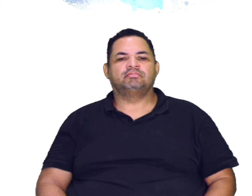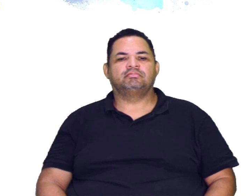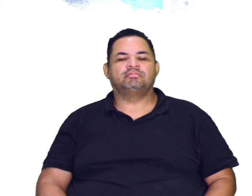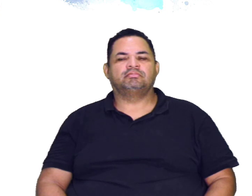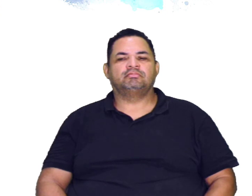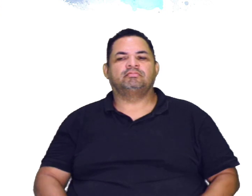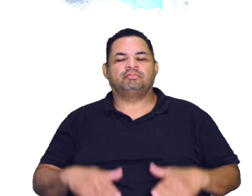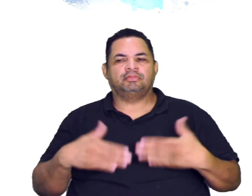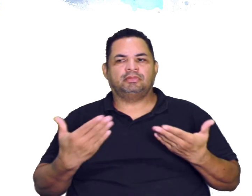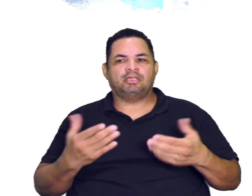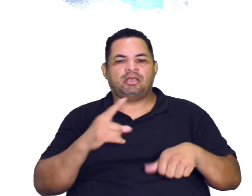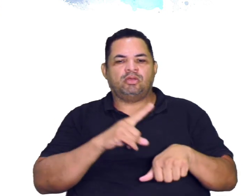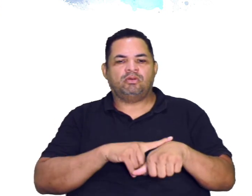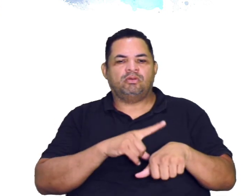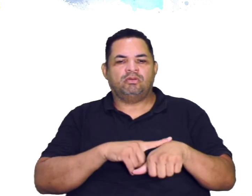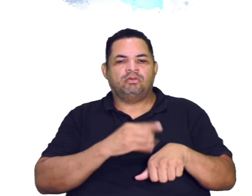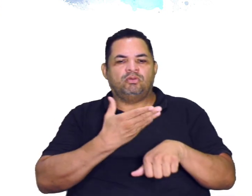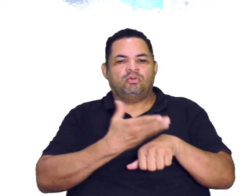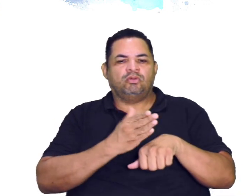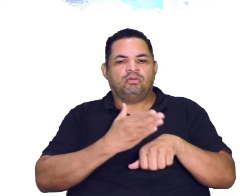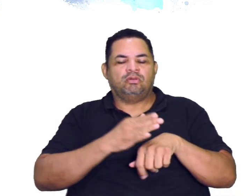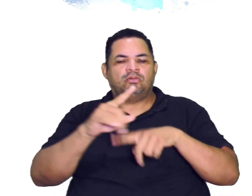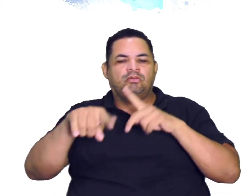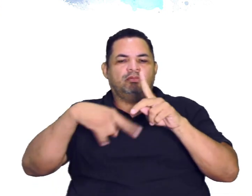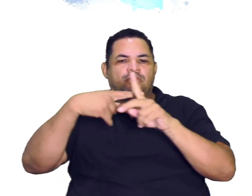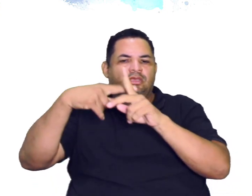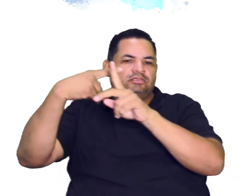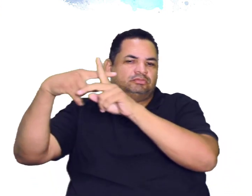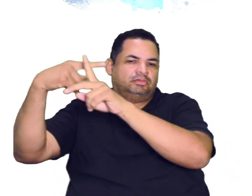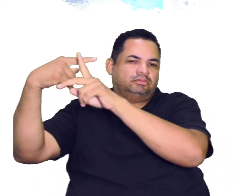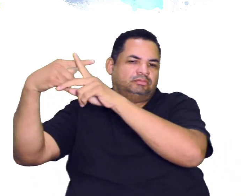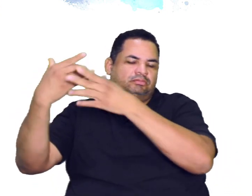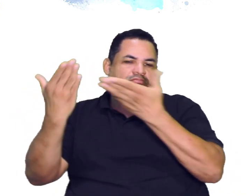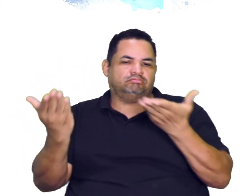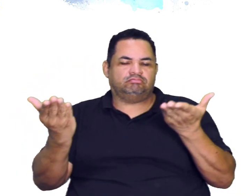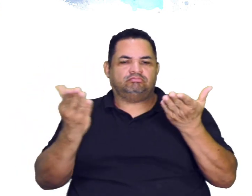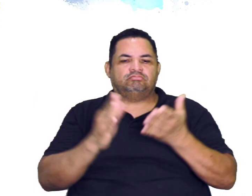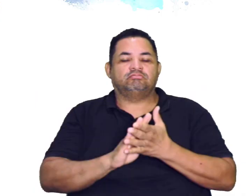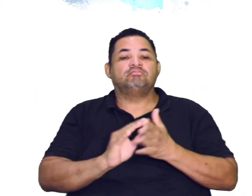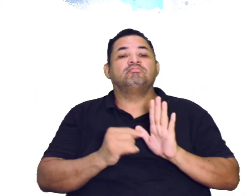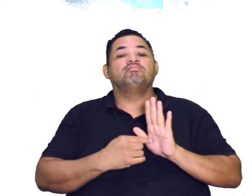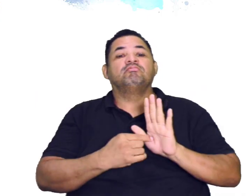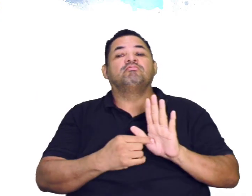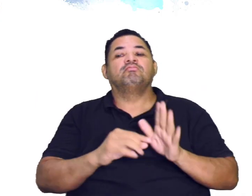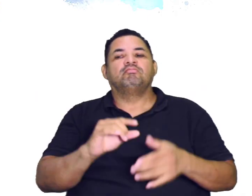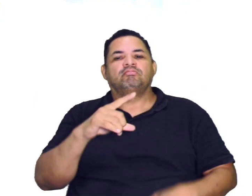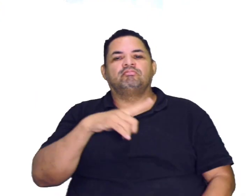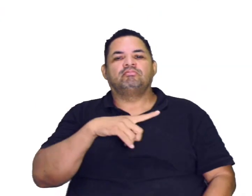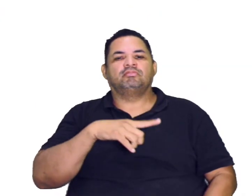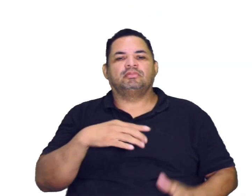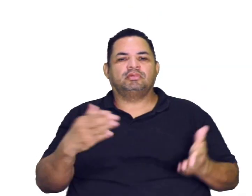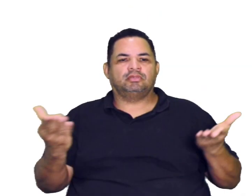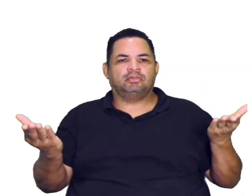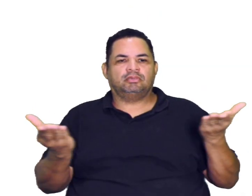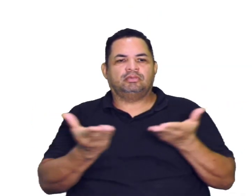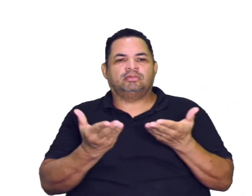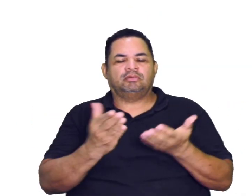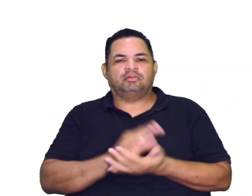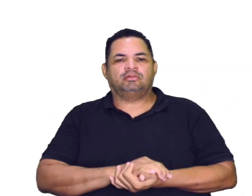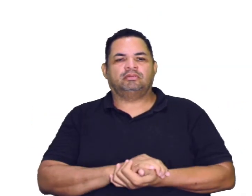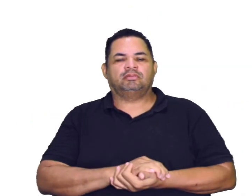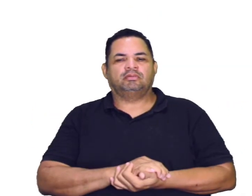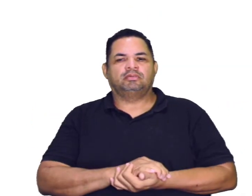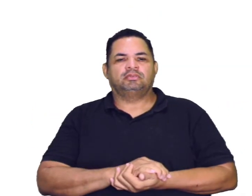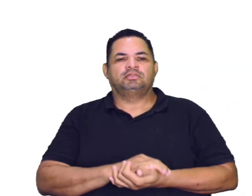E aí a gente chega agora no momento do exercício mais. E o que a Profires trouxe hoje? Olha lá, o que a gente vai